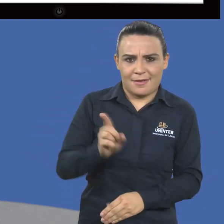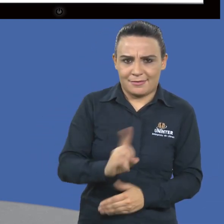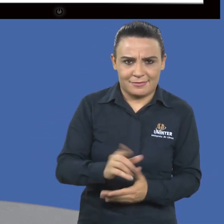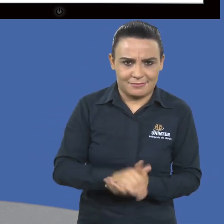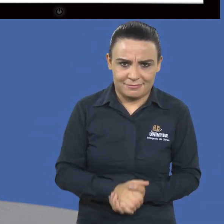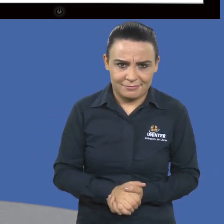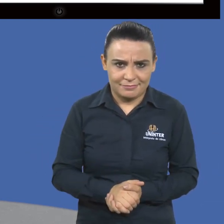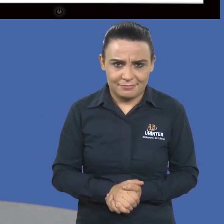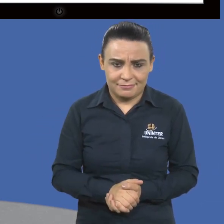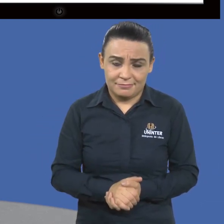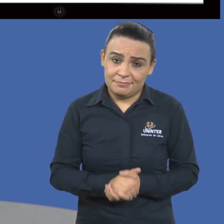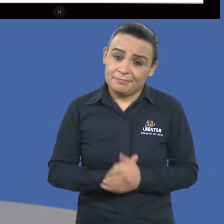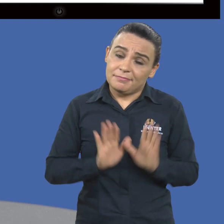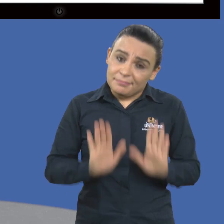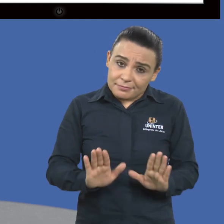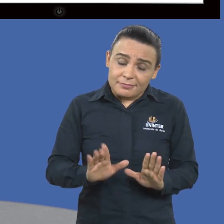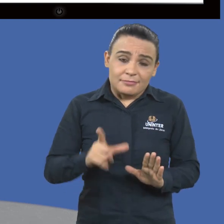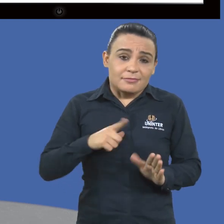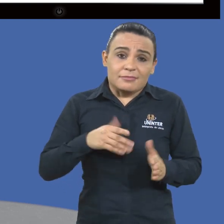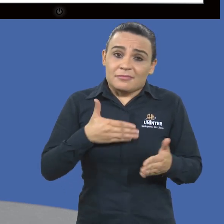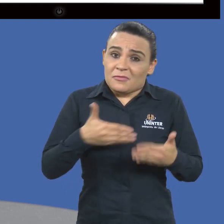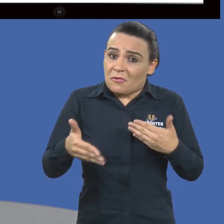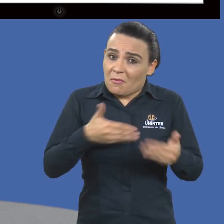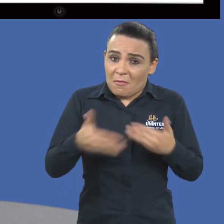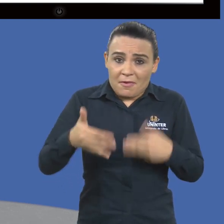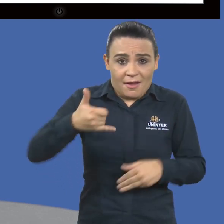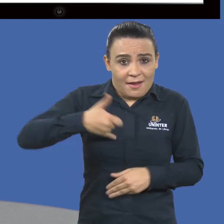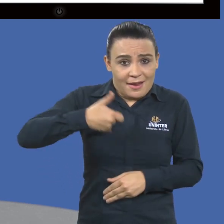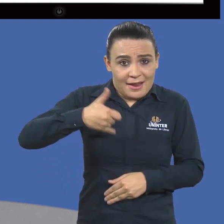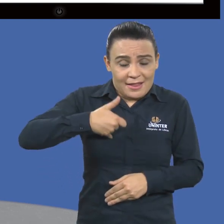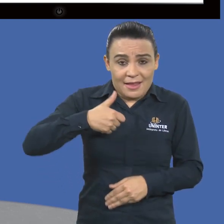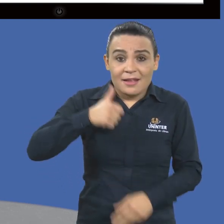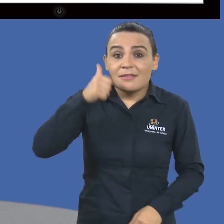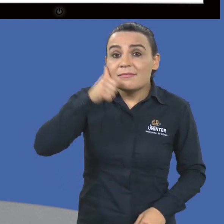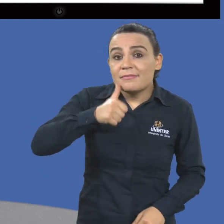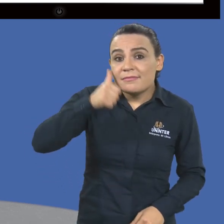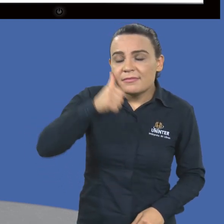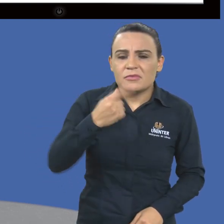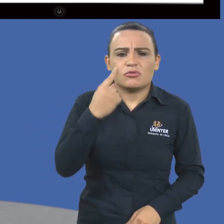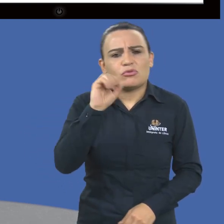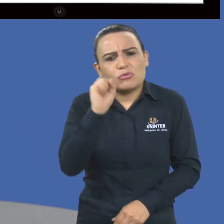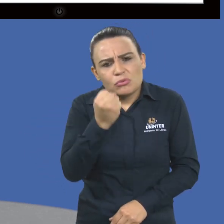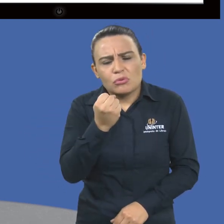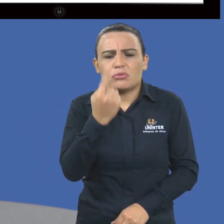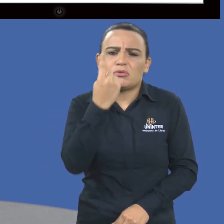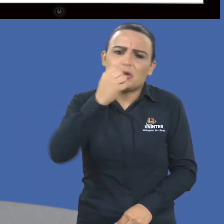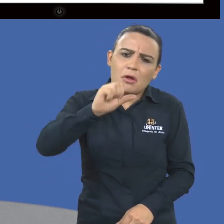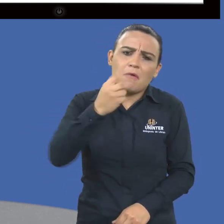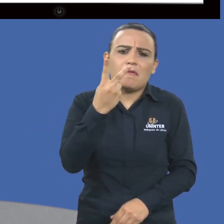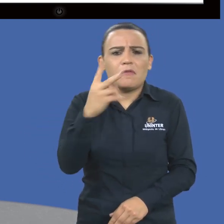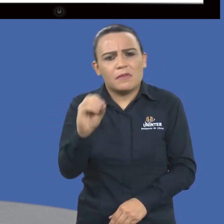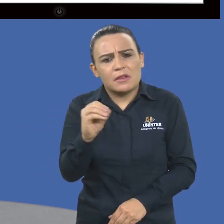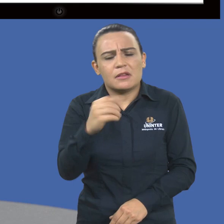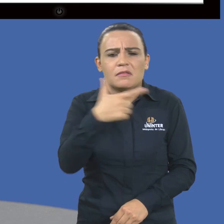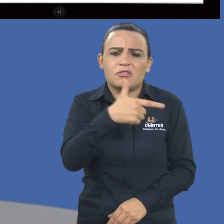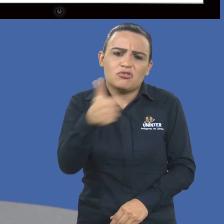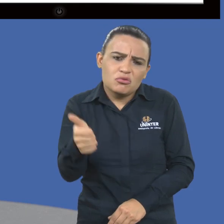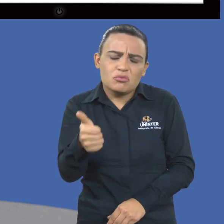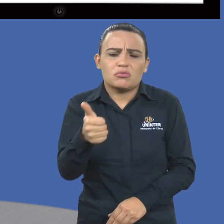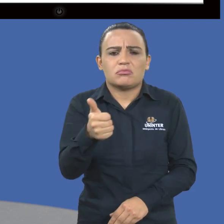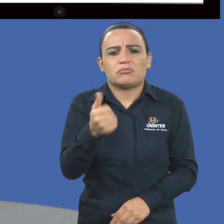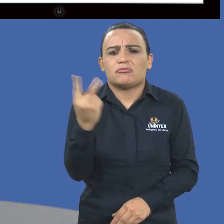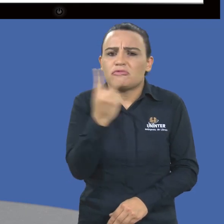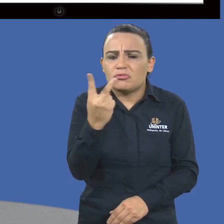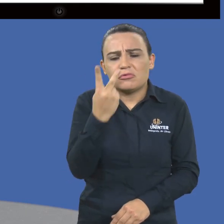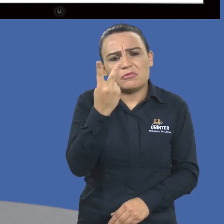Down. Então, o interessante é saber que em qualquer fase da vida reprodutiva de uma mulher,